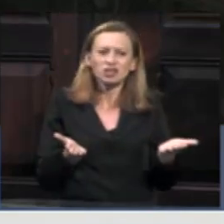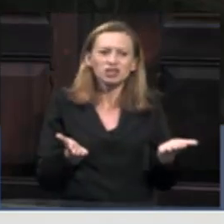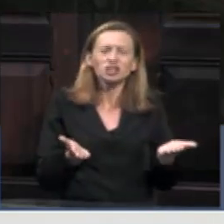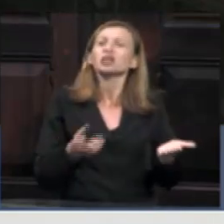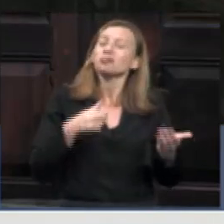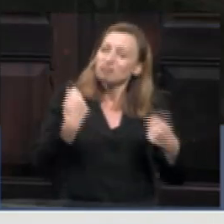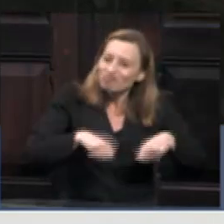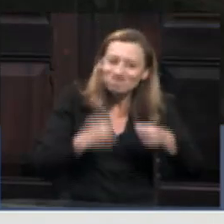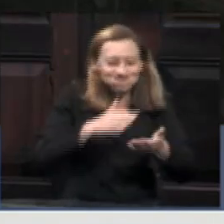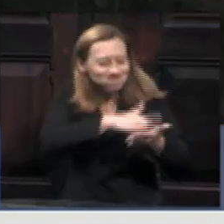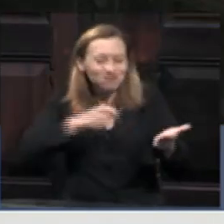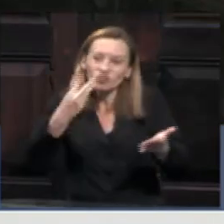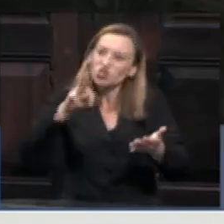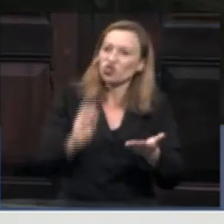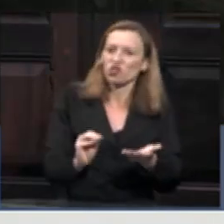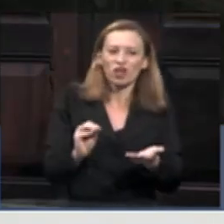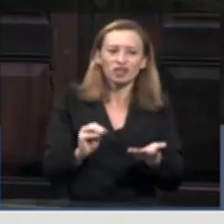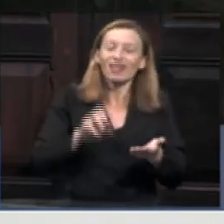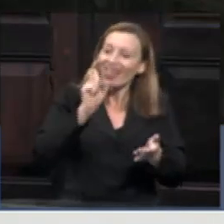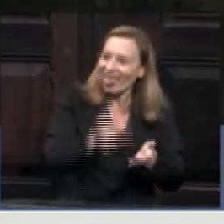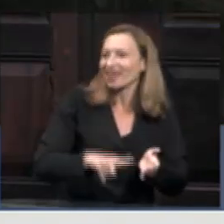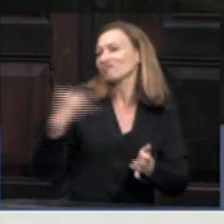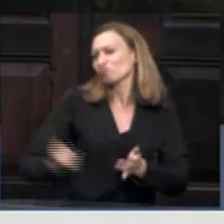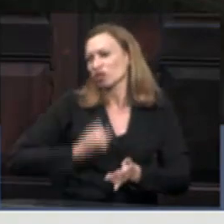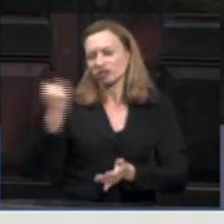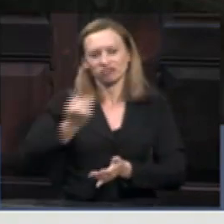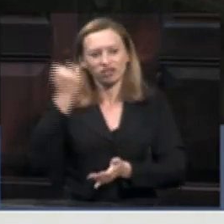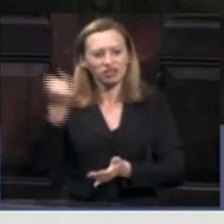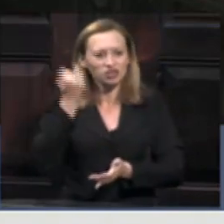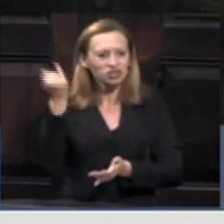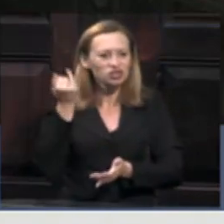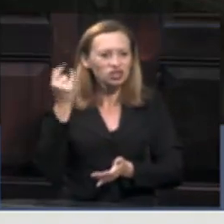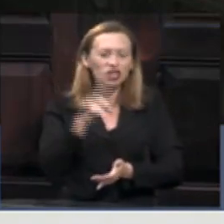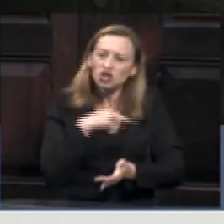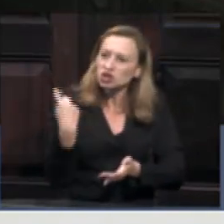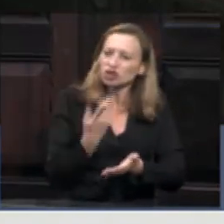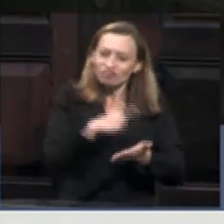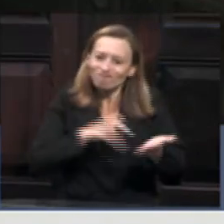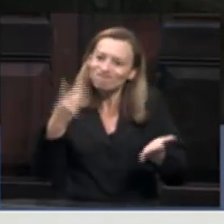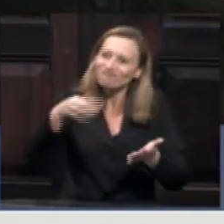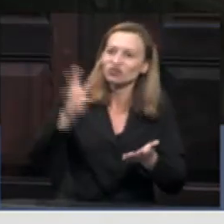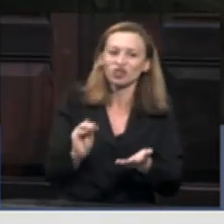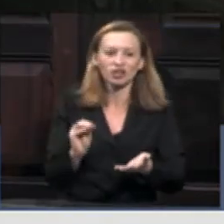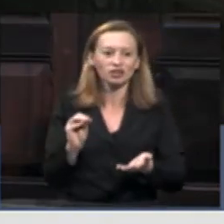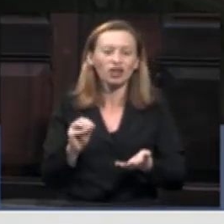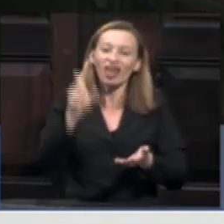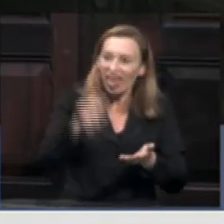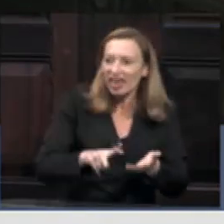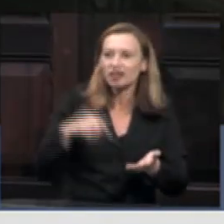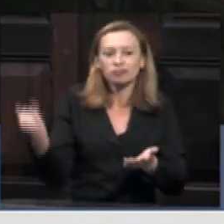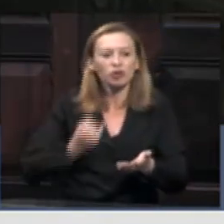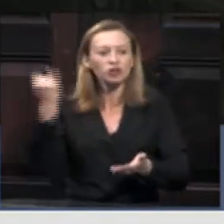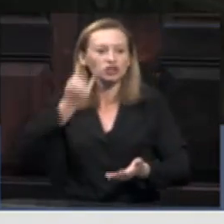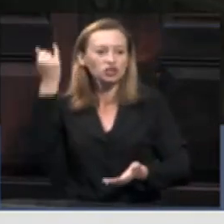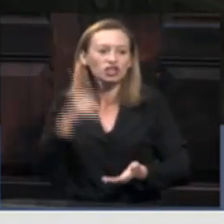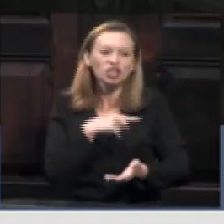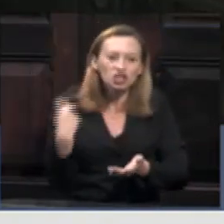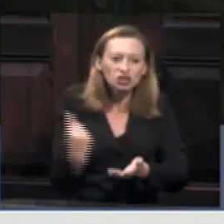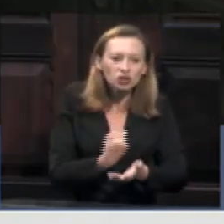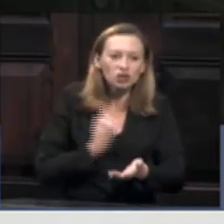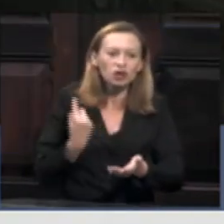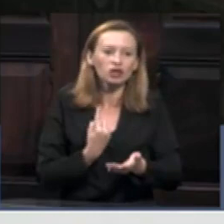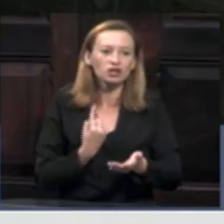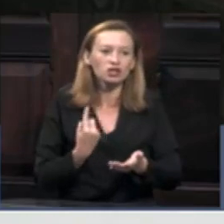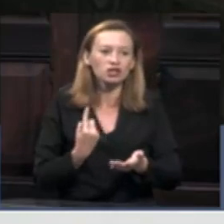esse veto. É importante que a gente derrube esse veto. É importante que a gente destrave